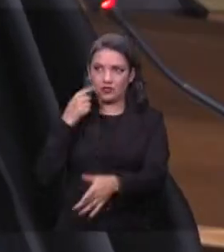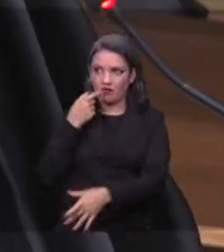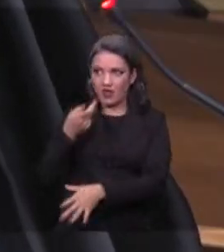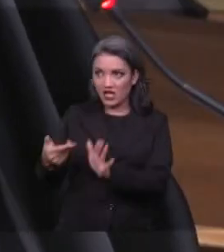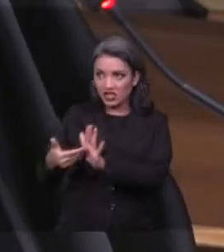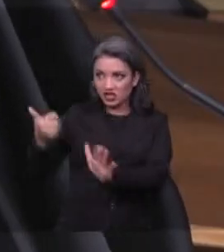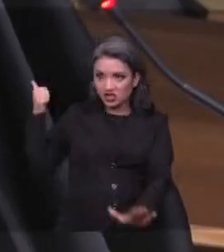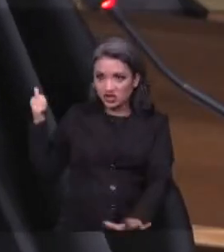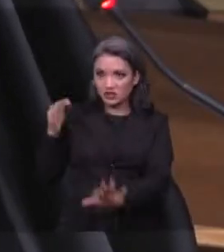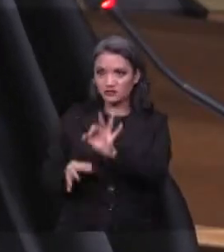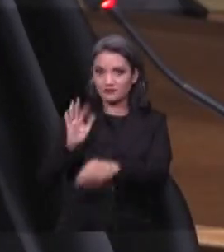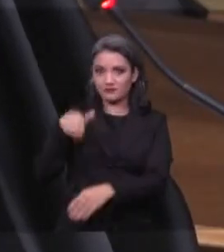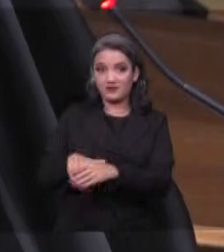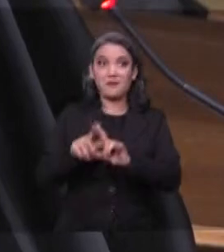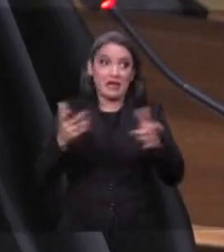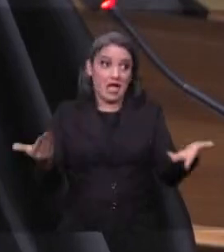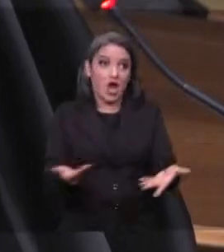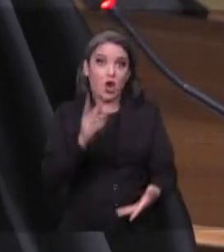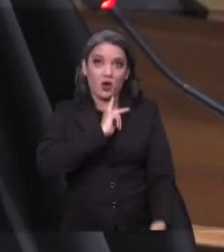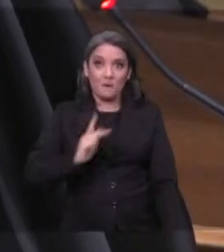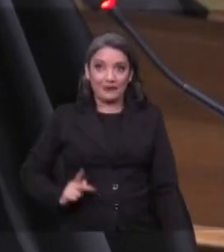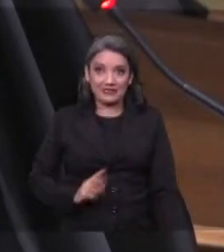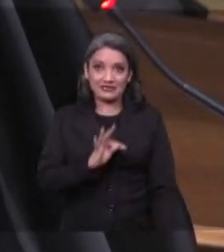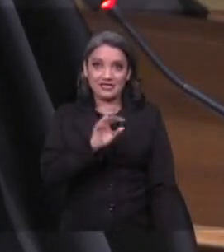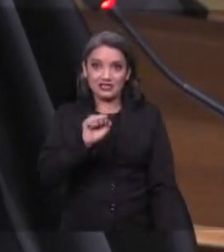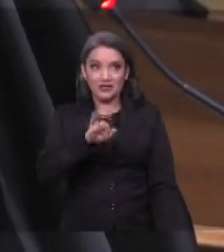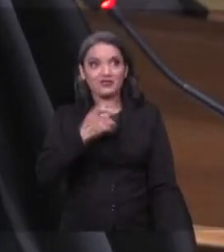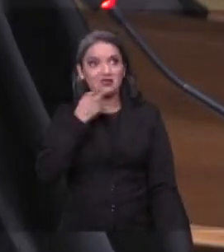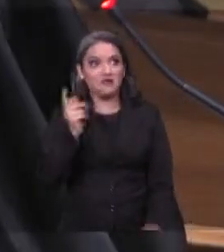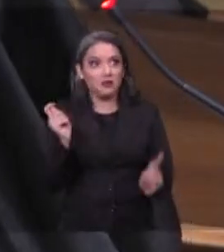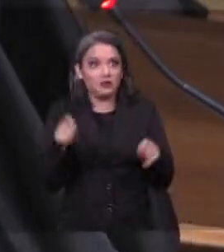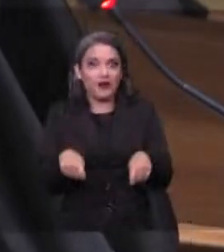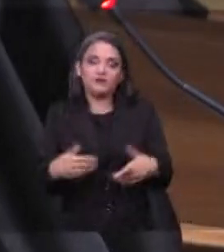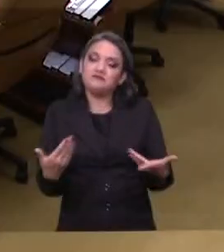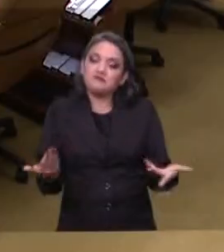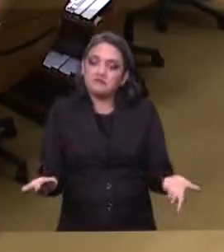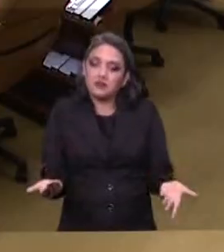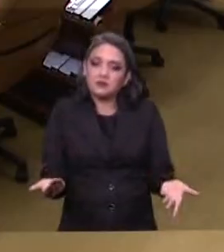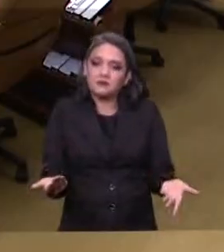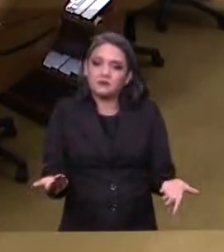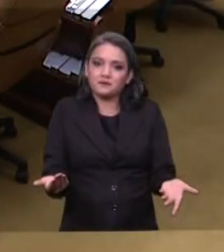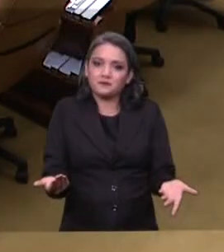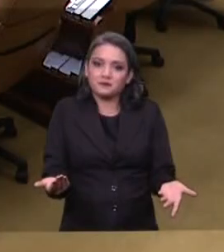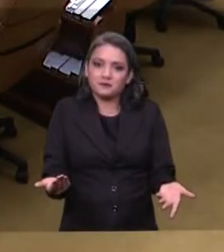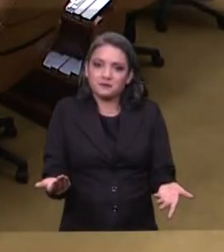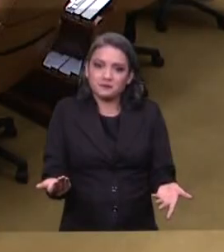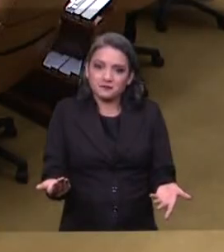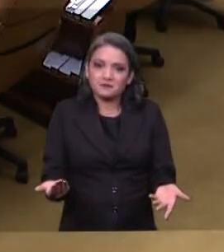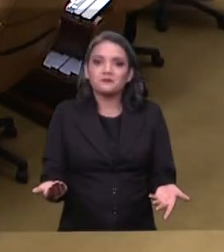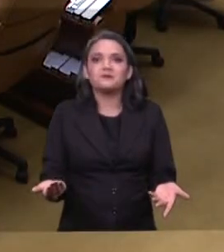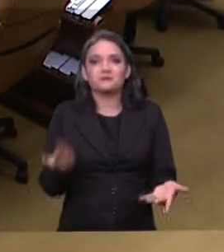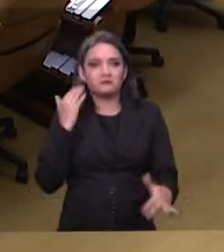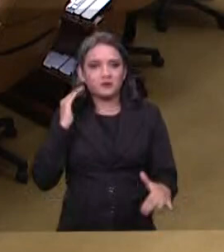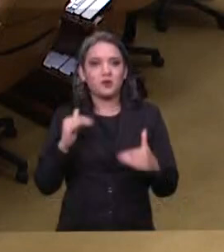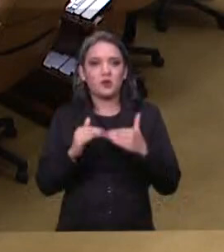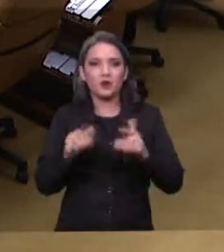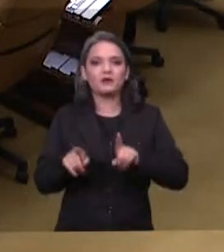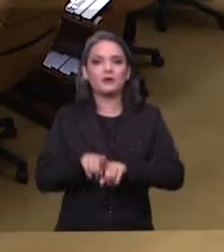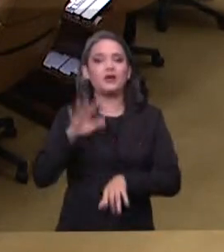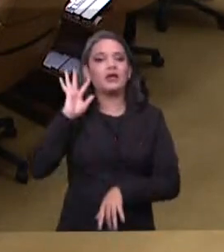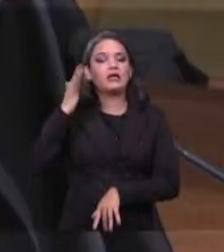com o presidente da Corte Eleitoral dizendo que é possível e que, em razão, inclusive, de decisão do